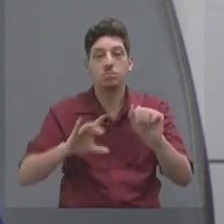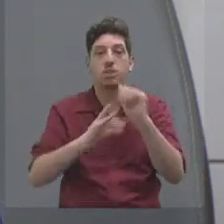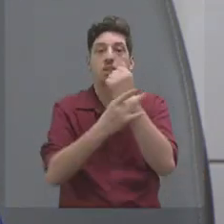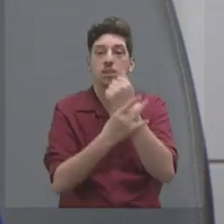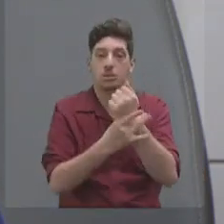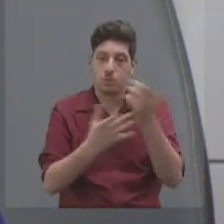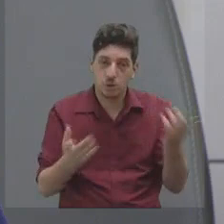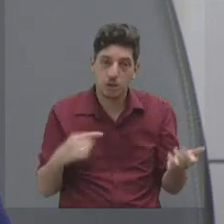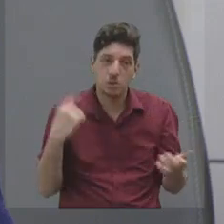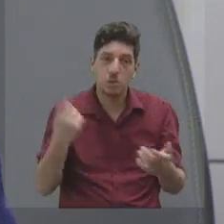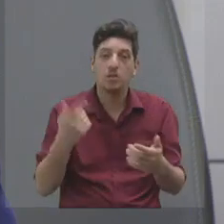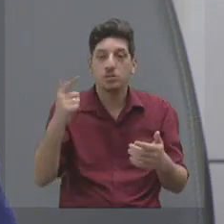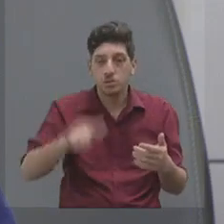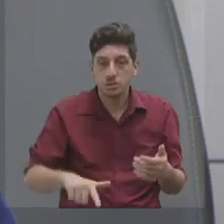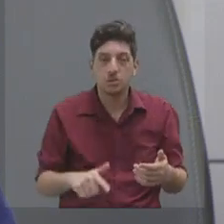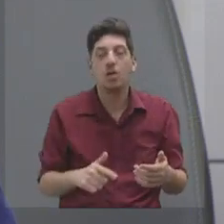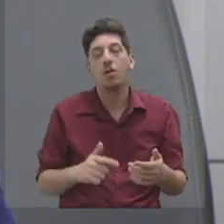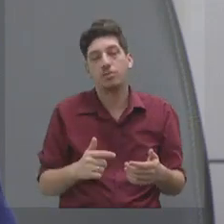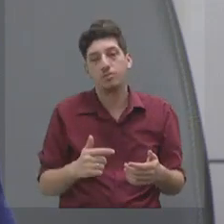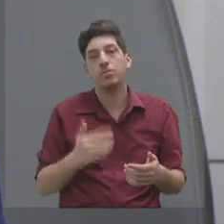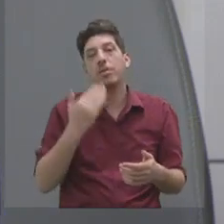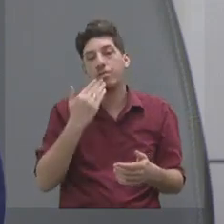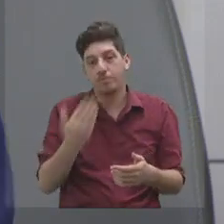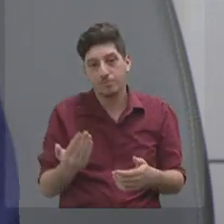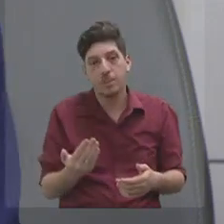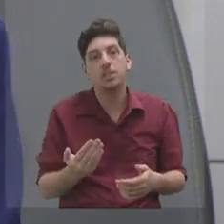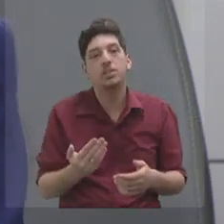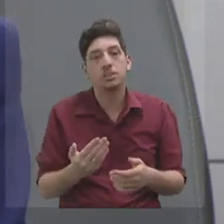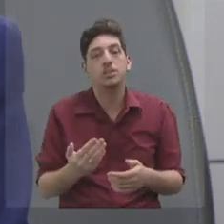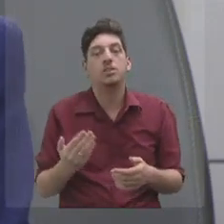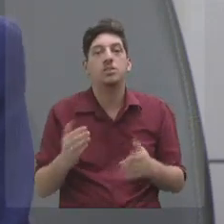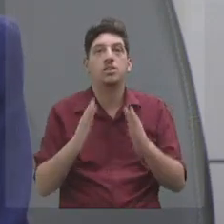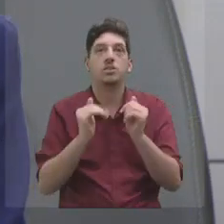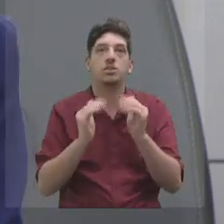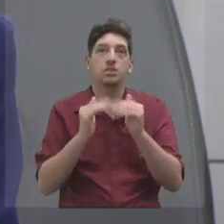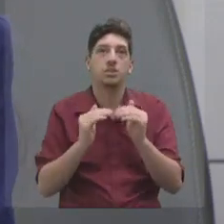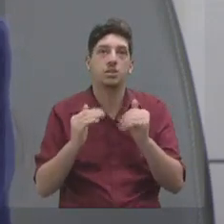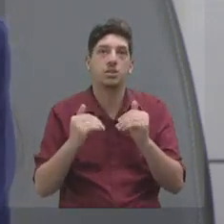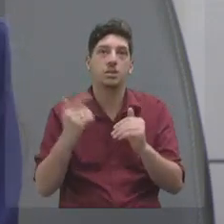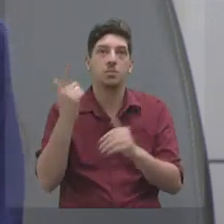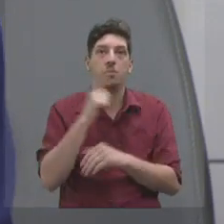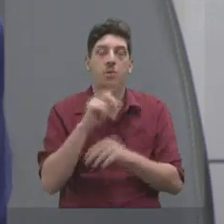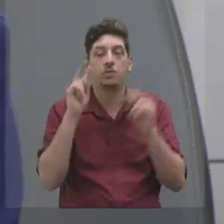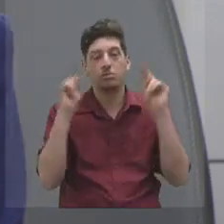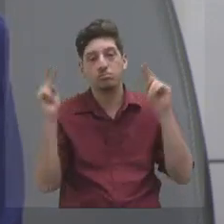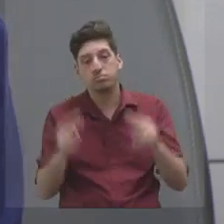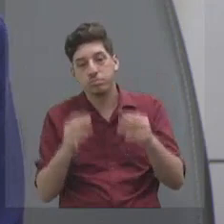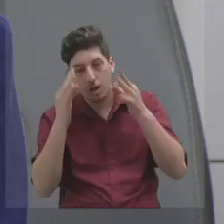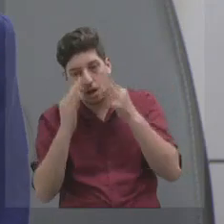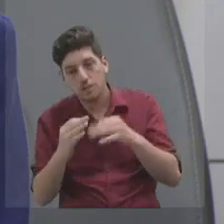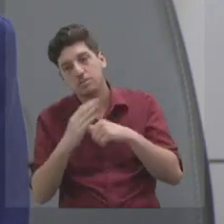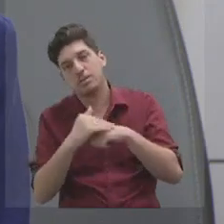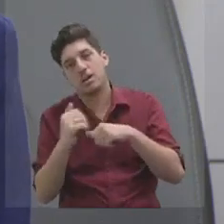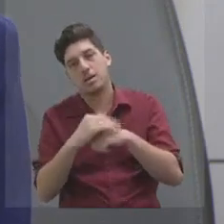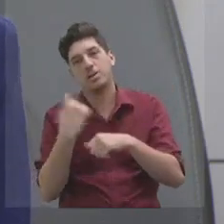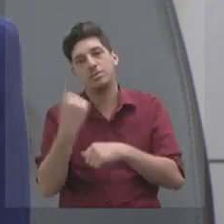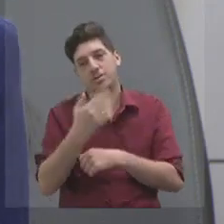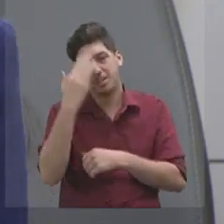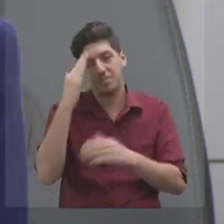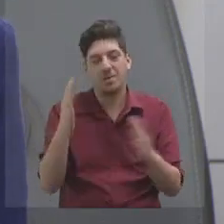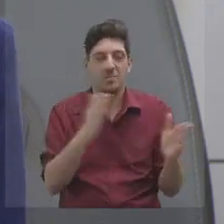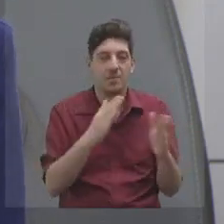a gente vem aqui mais uma vez fazer cor endossar esses pedidos para que sejam olhadas com carinho a gente sabe desse momento